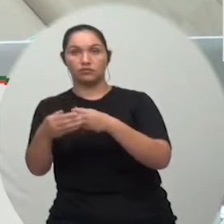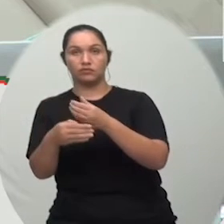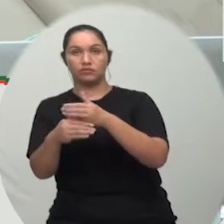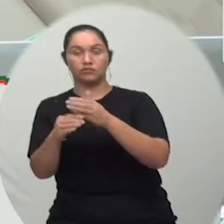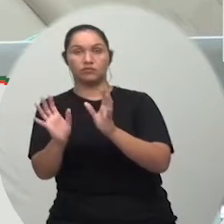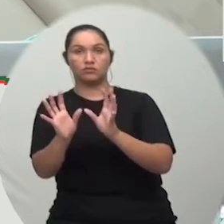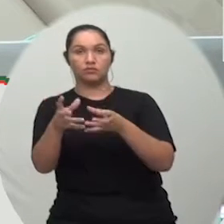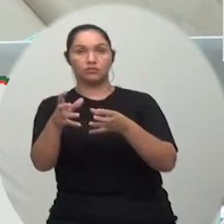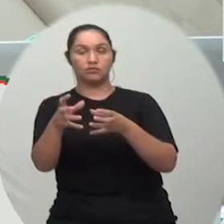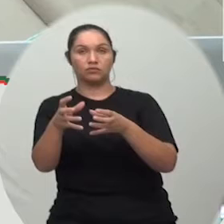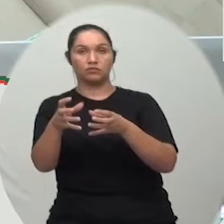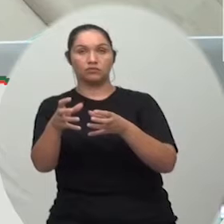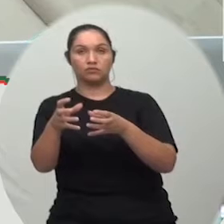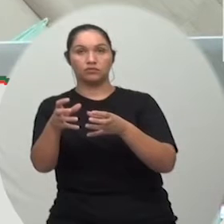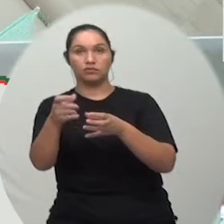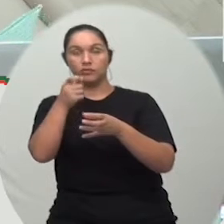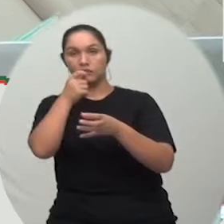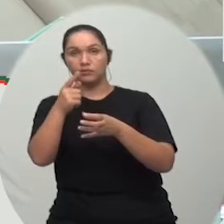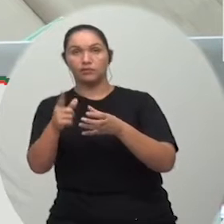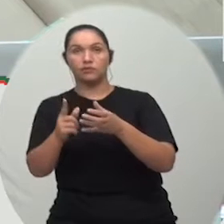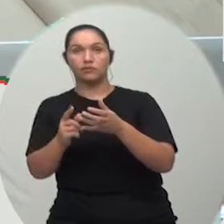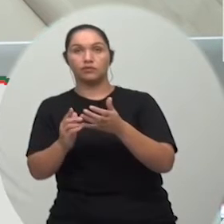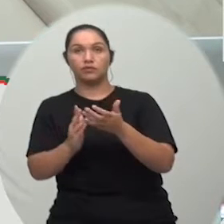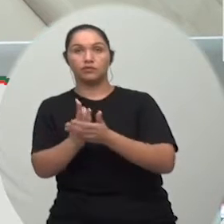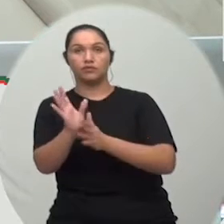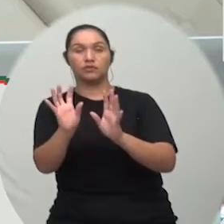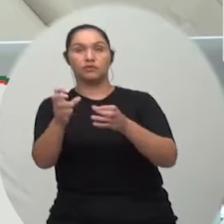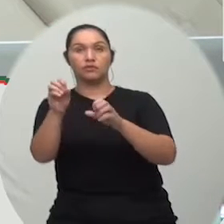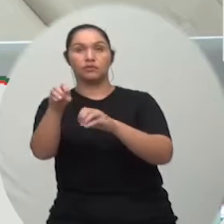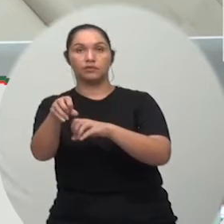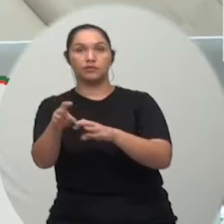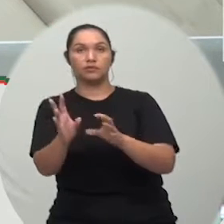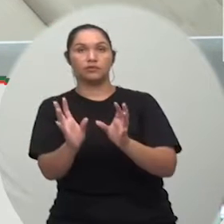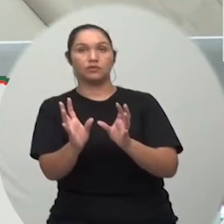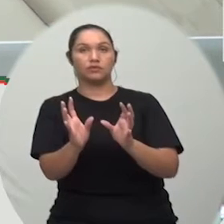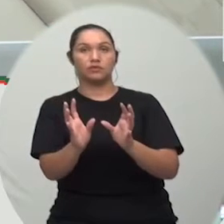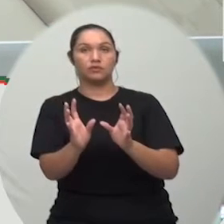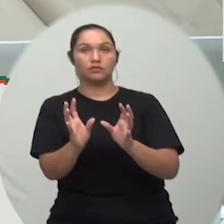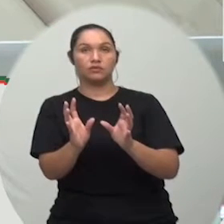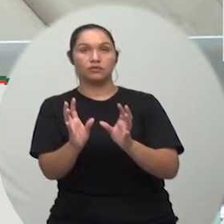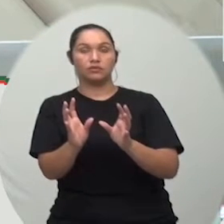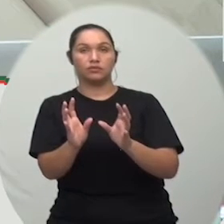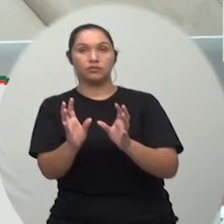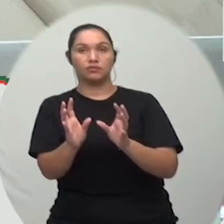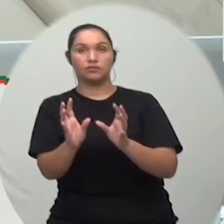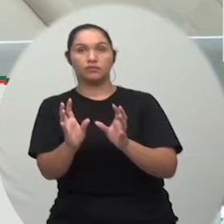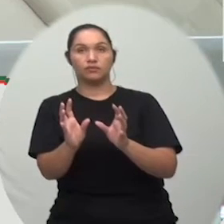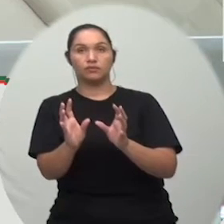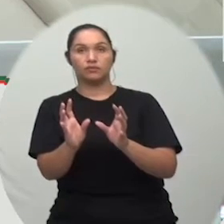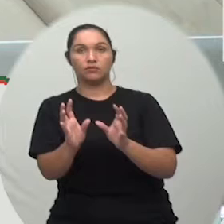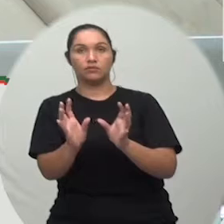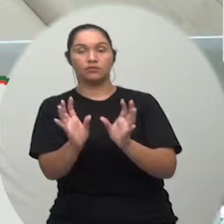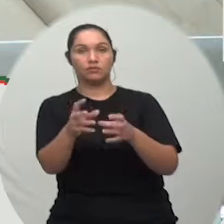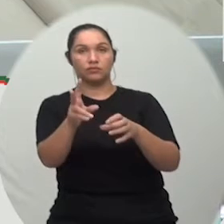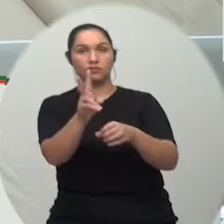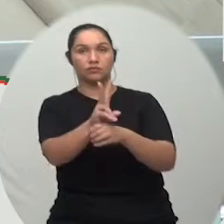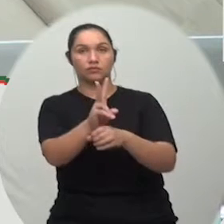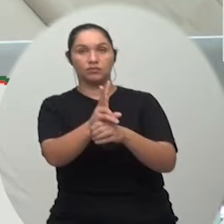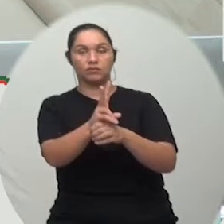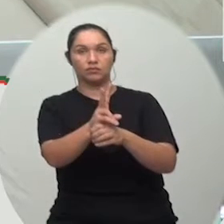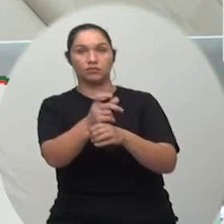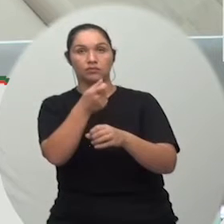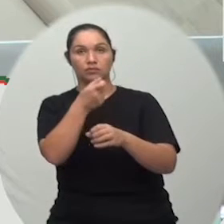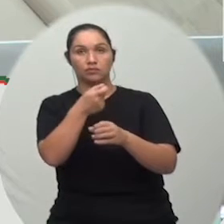de Obras opinou pela aprovação. As Comissões de Educação, por sua maioria, e de Fiscalização, de forma